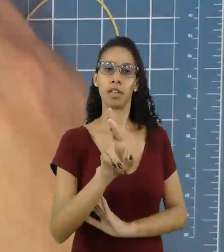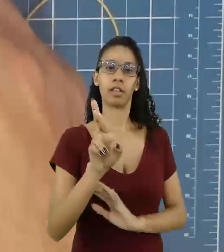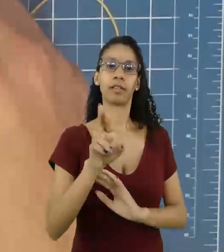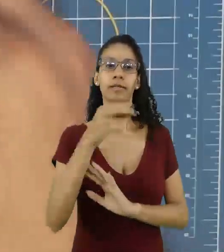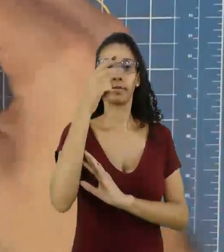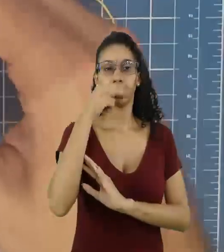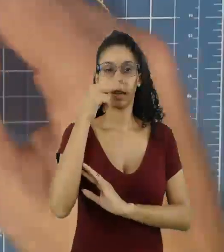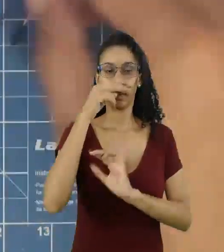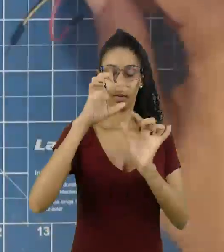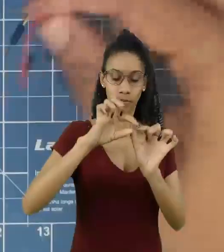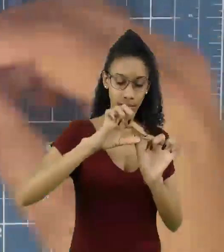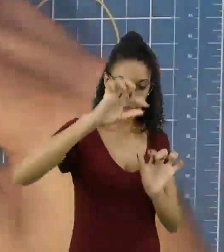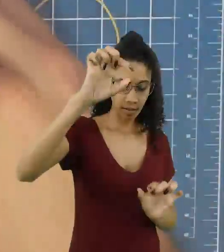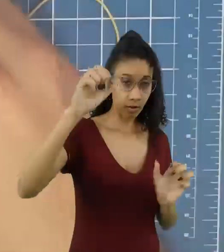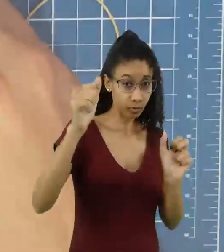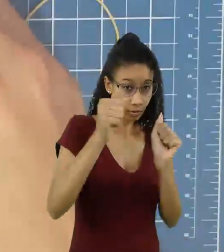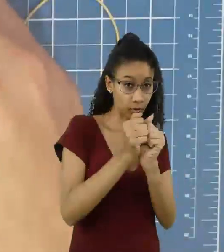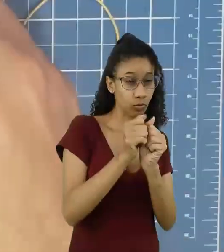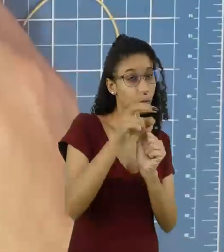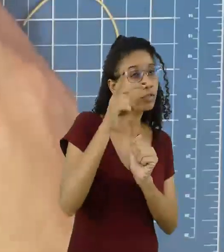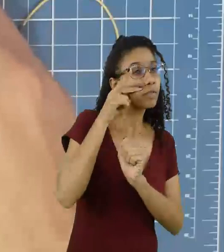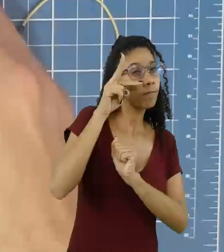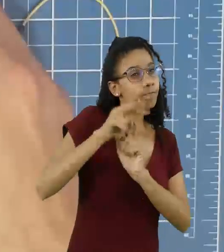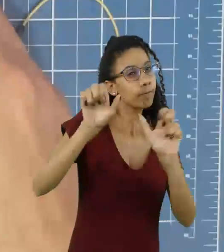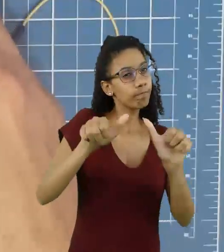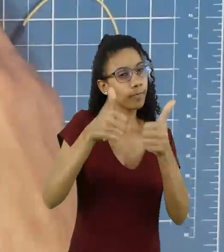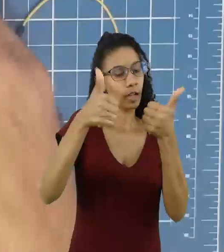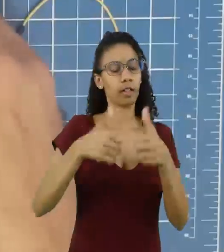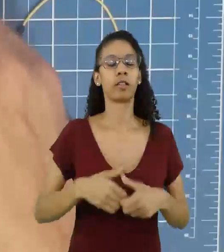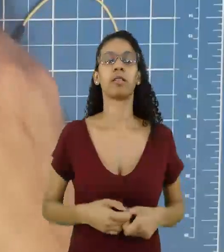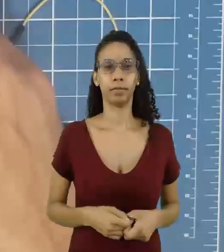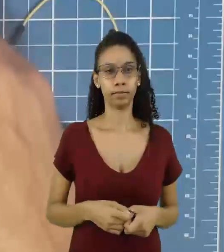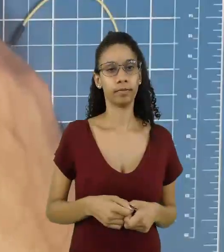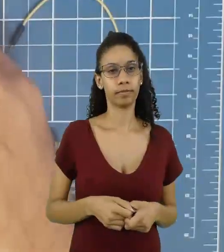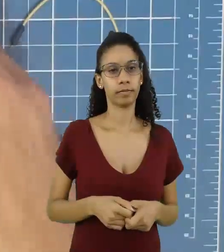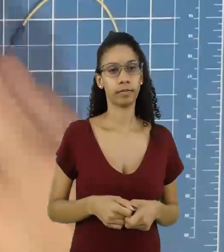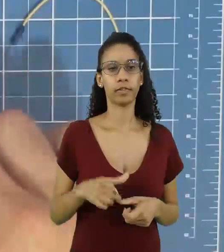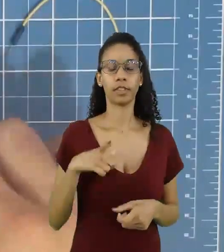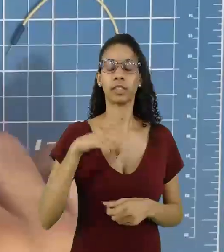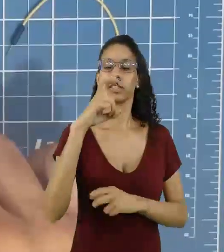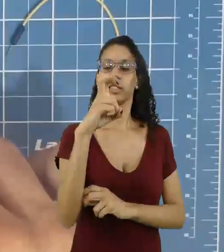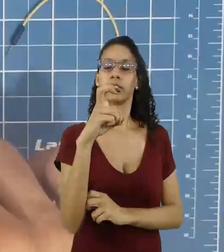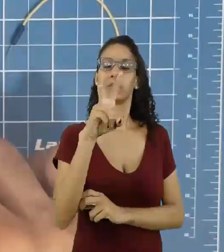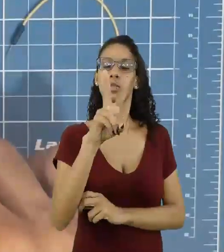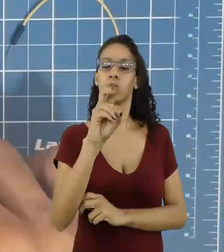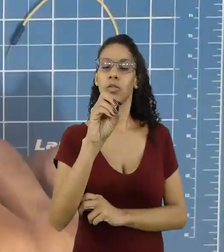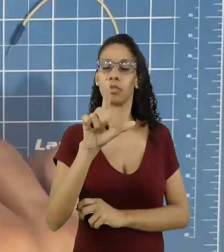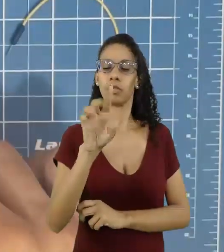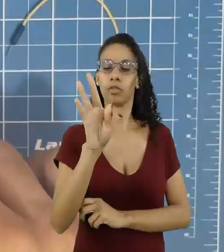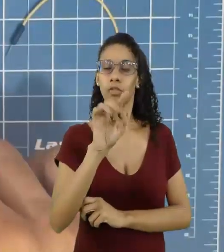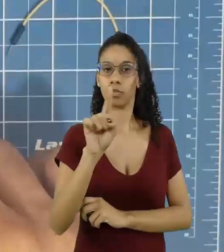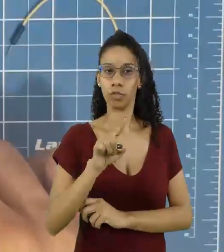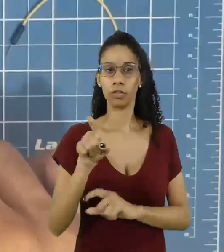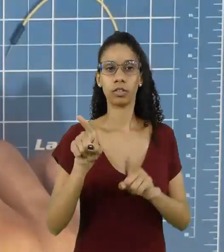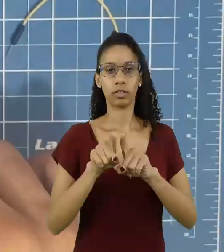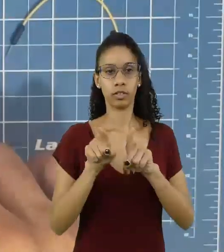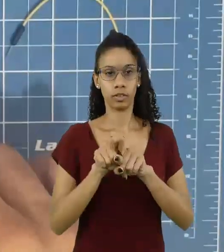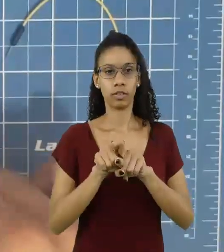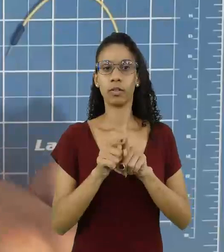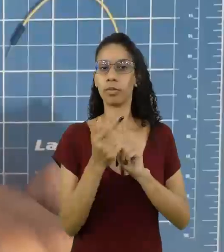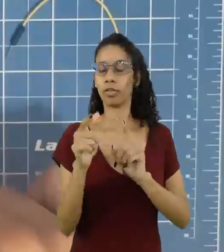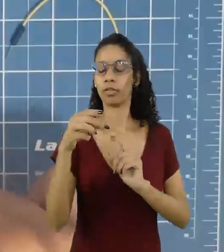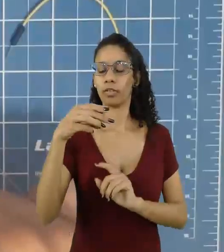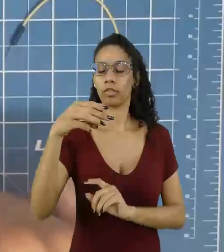LDR nessa mesma linha. Vou colocar aqui junto só para vocês visualizarem melhor. Então eles vão estar 5 volts, está conectando aqui o LDR